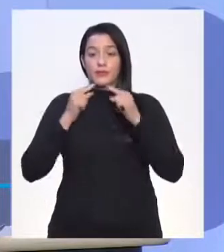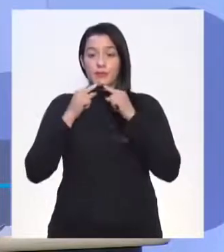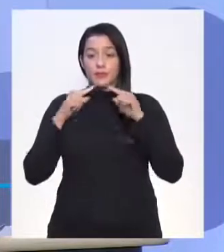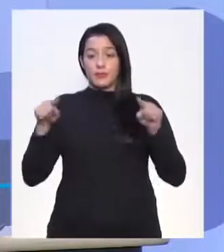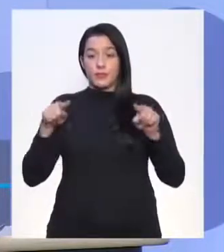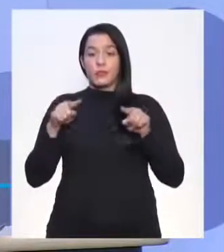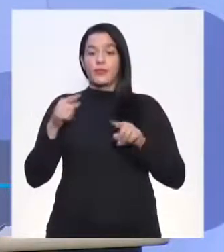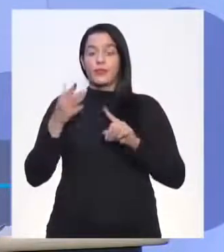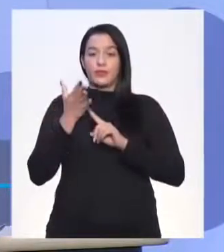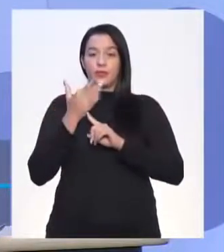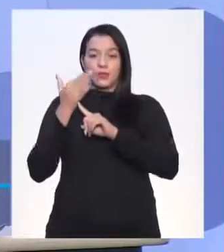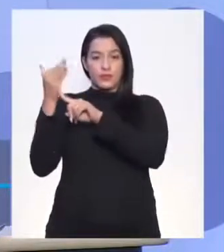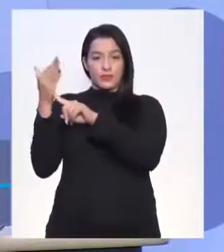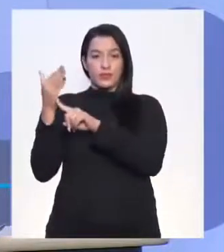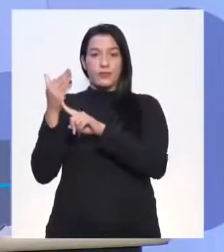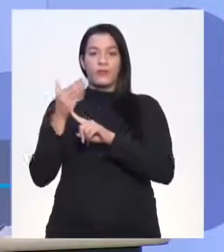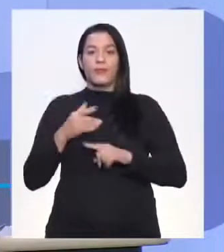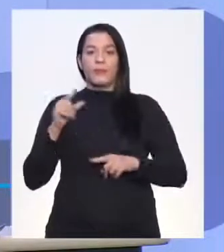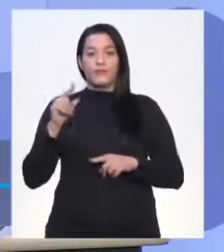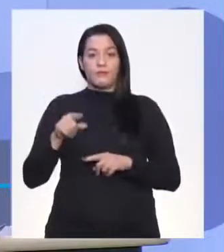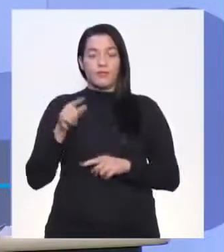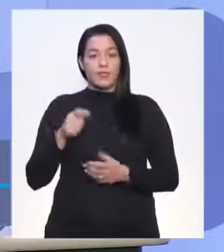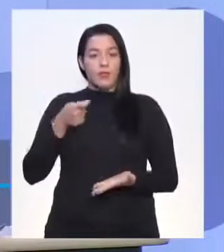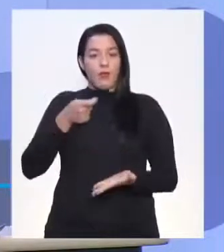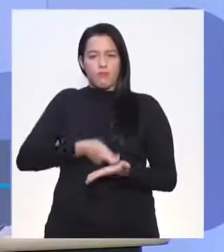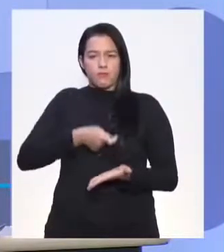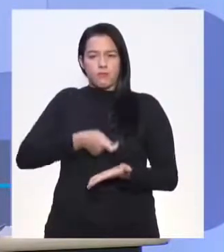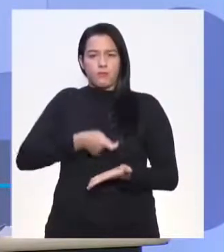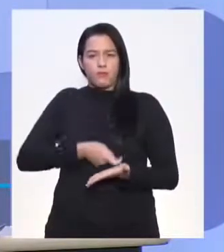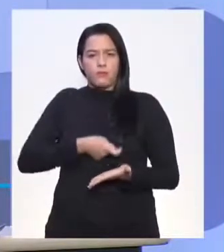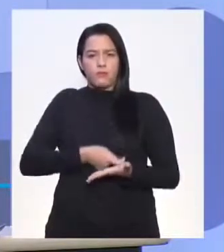à tecnologia, mas ele não é tão radical